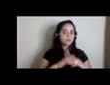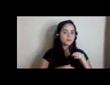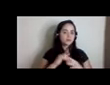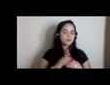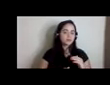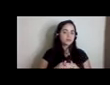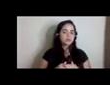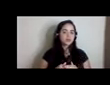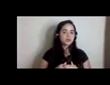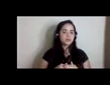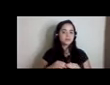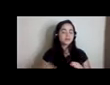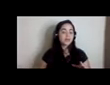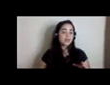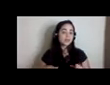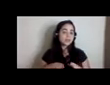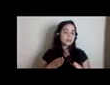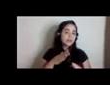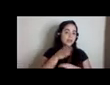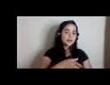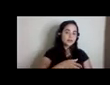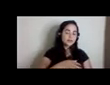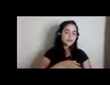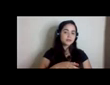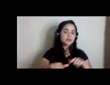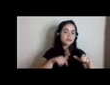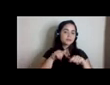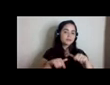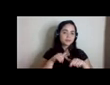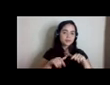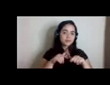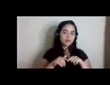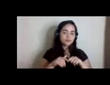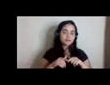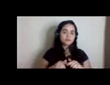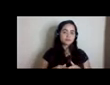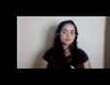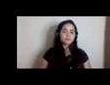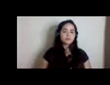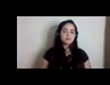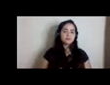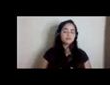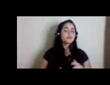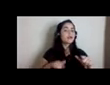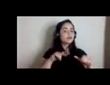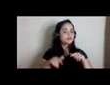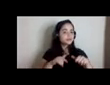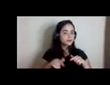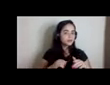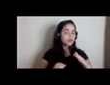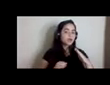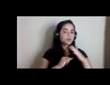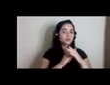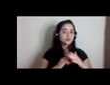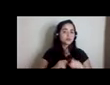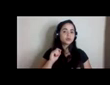vai para um mercado de trabalho e, muito provavelmente, ele vai trabalhar numa instituição